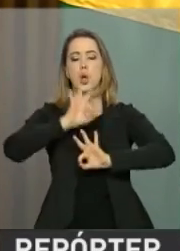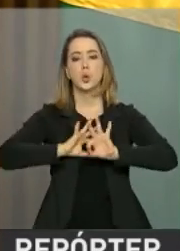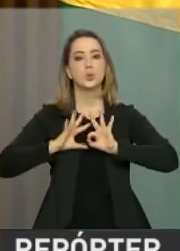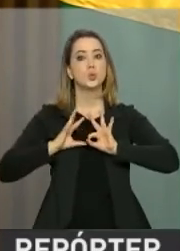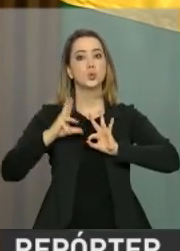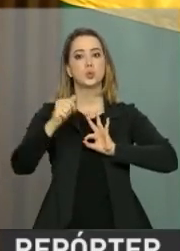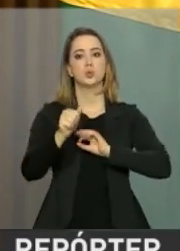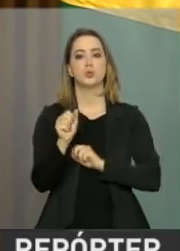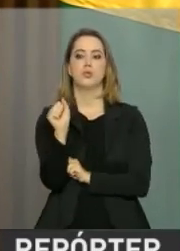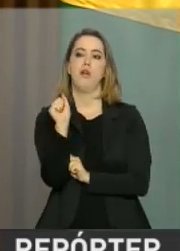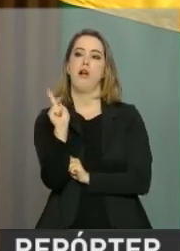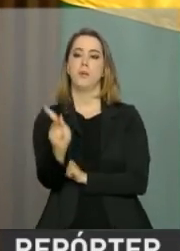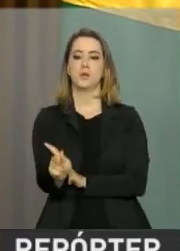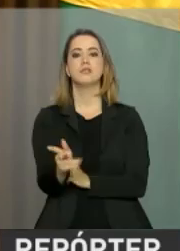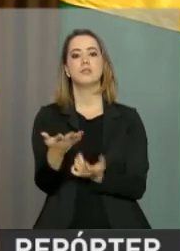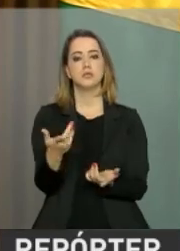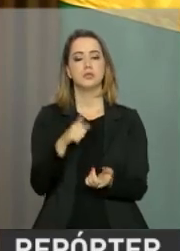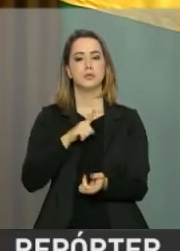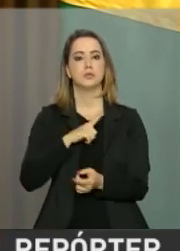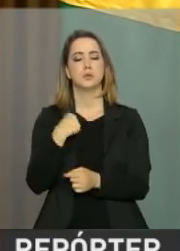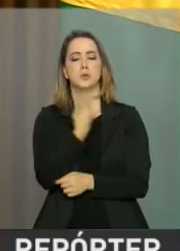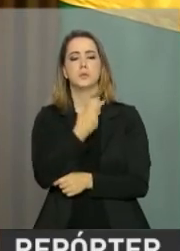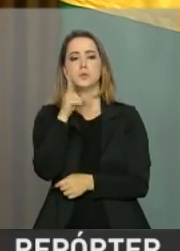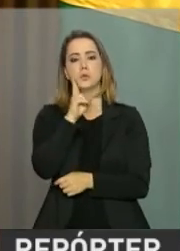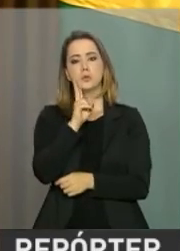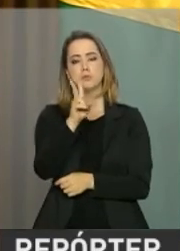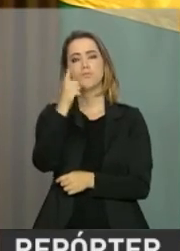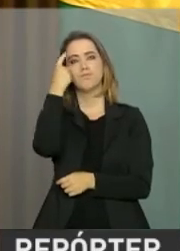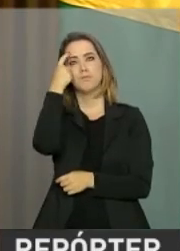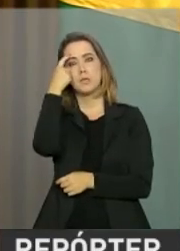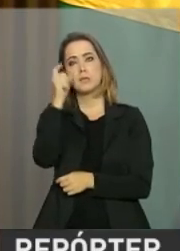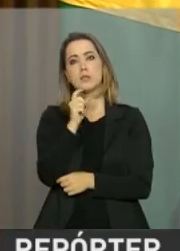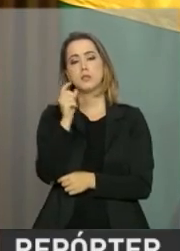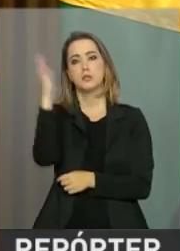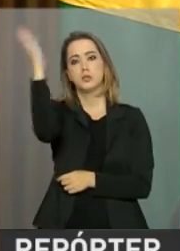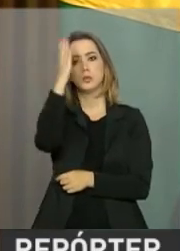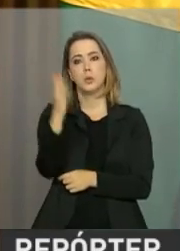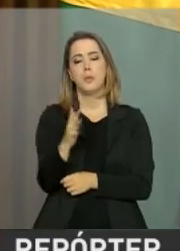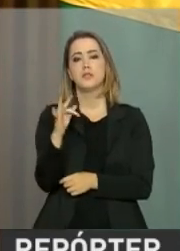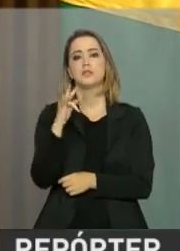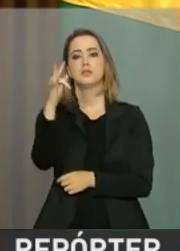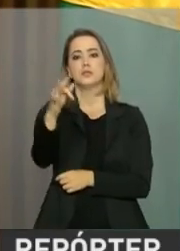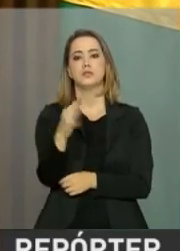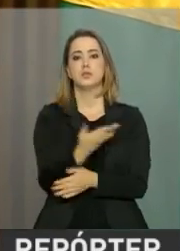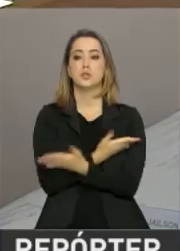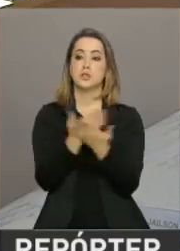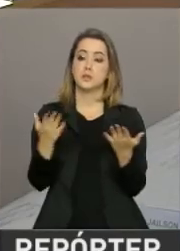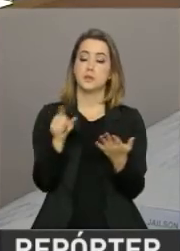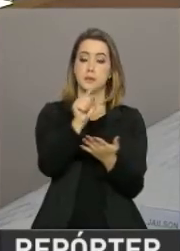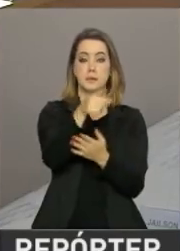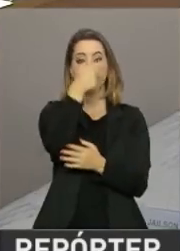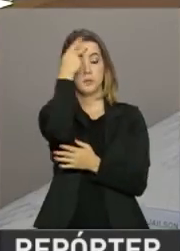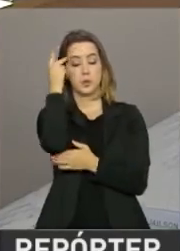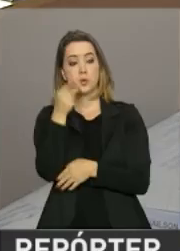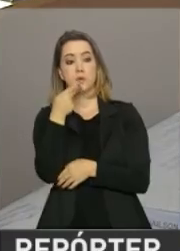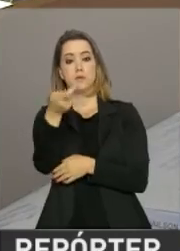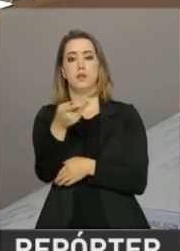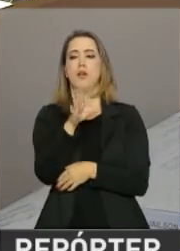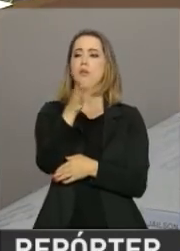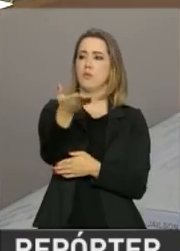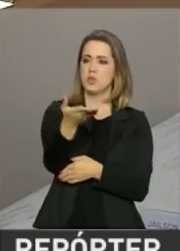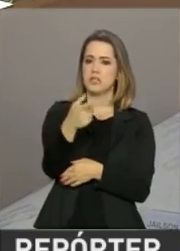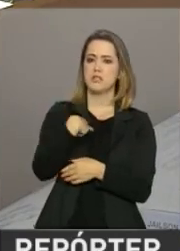previdência social nós estamos pensando no brasil do futuro de vez em quando me dizem os professores choro cientistas a mas o tema